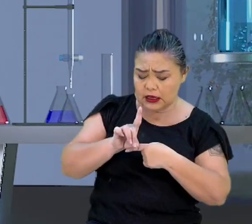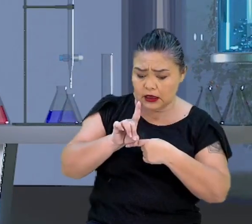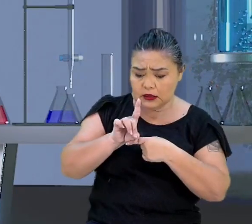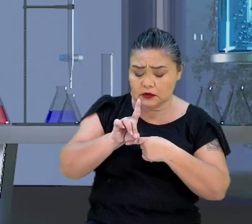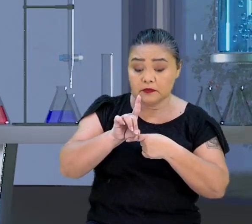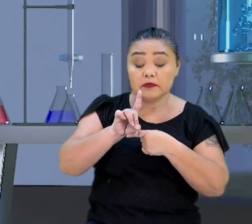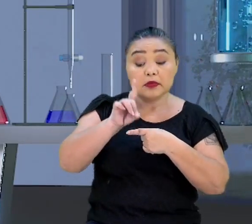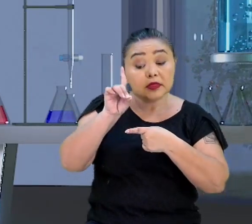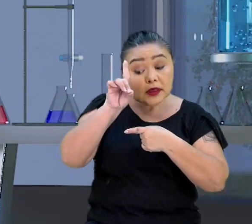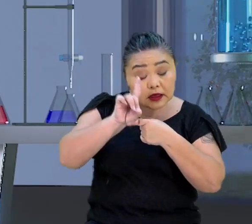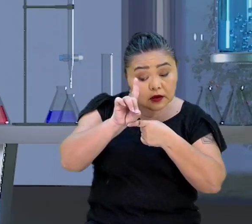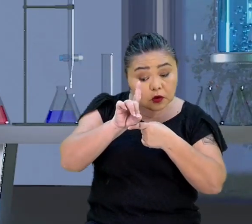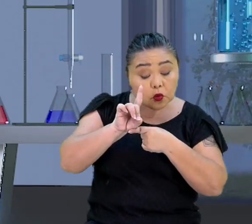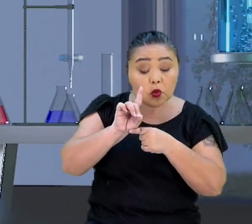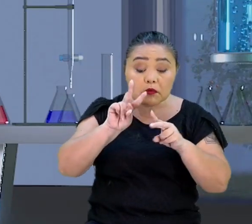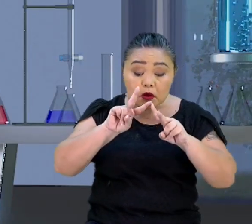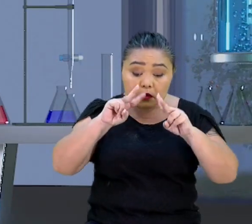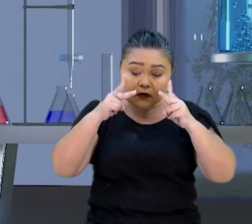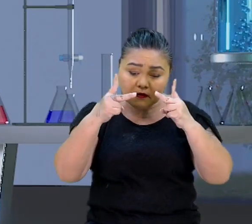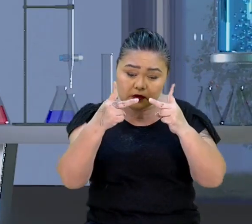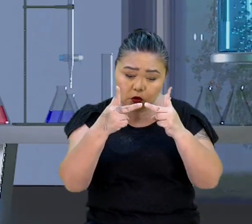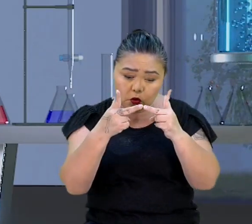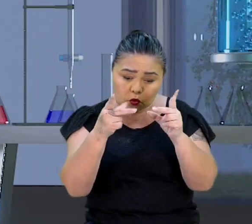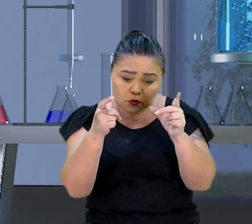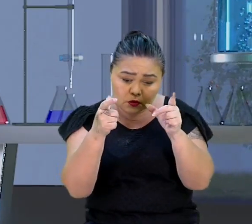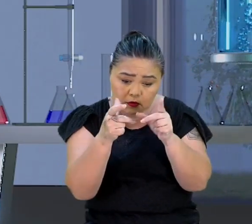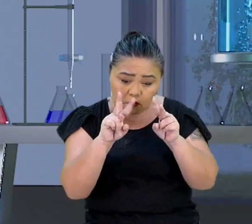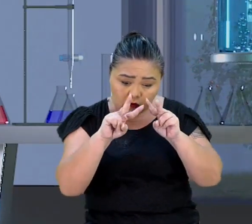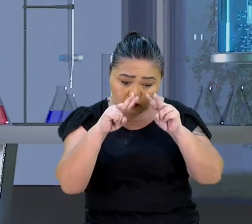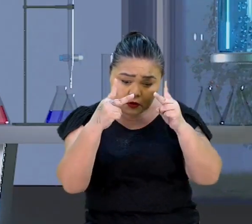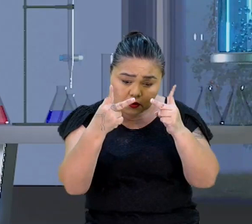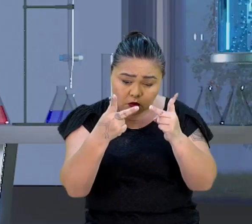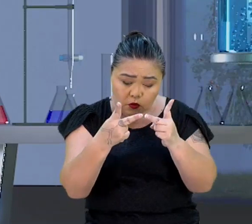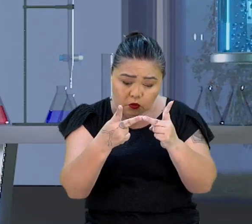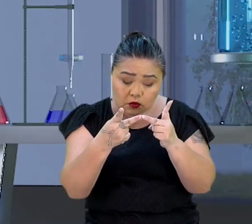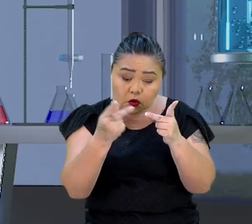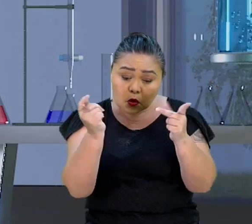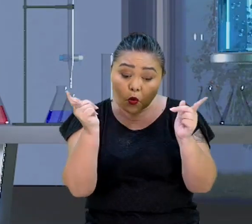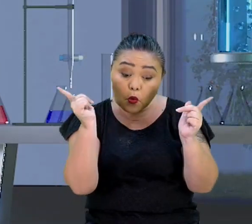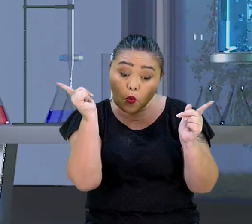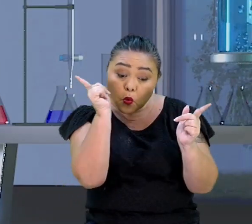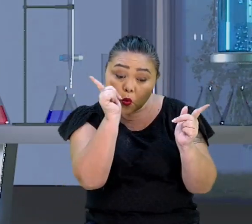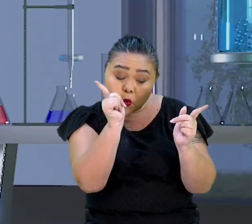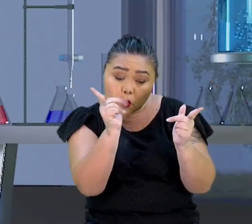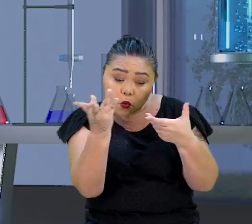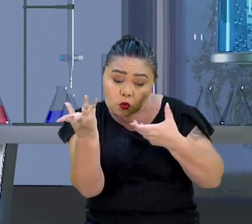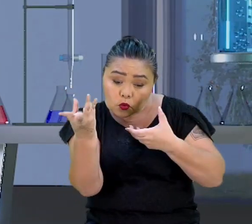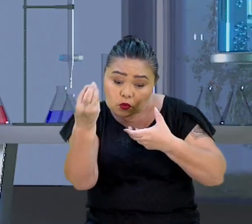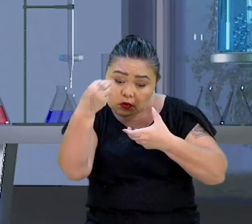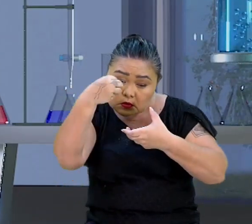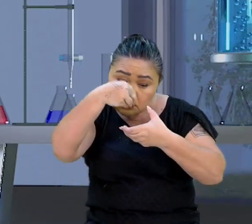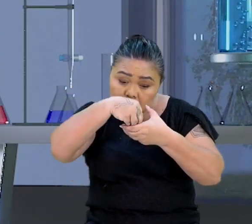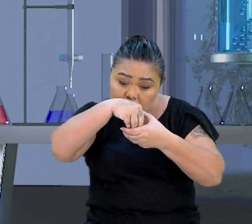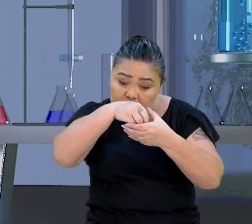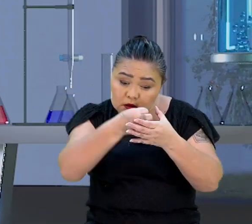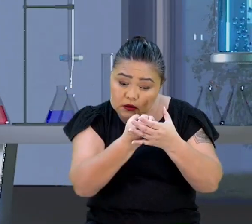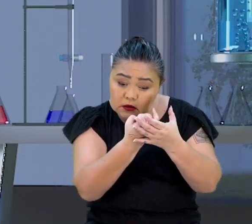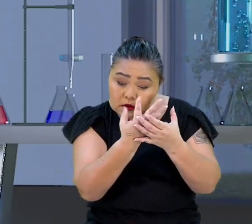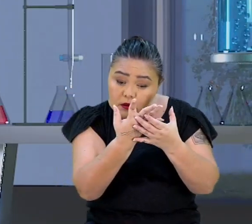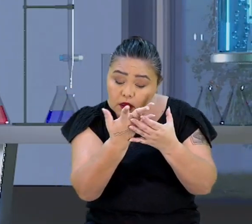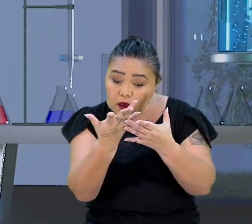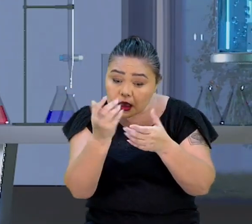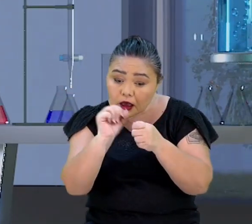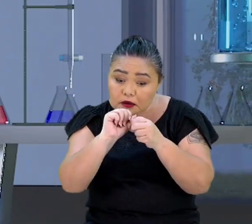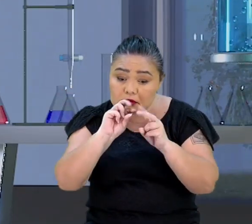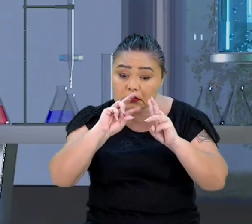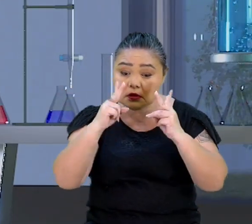falando que em um volume pequeno desse material, ele consegue conter uma grande quantidade de matéria, uma